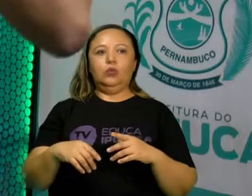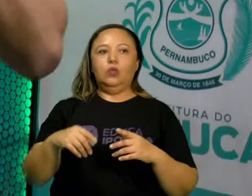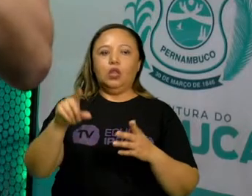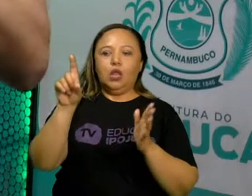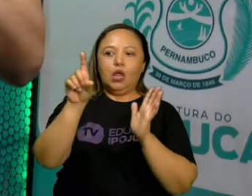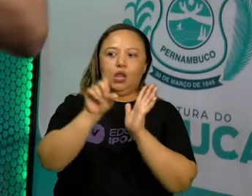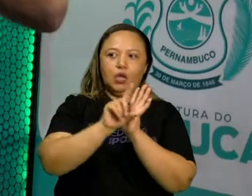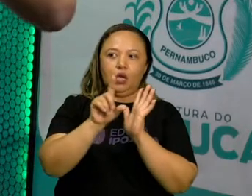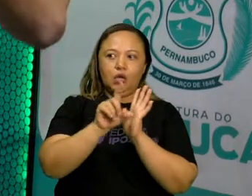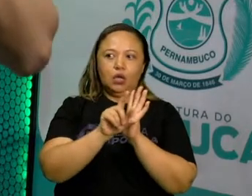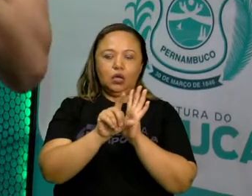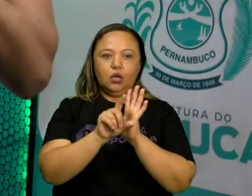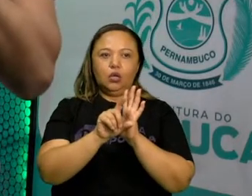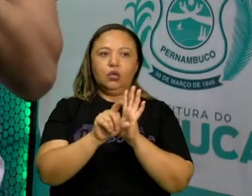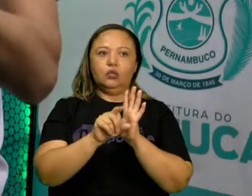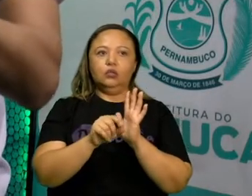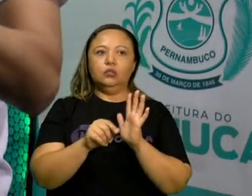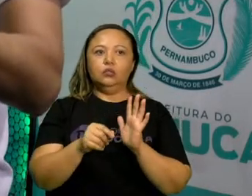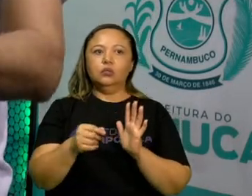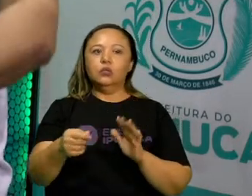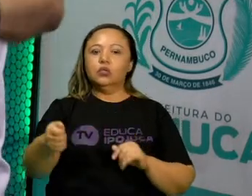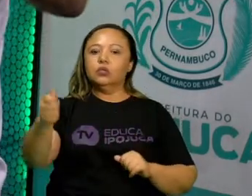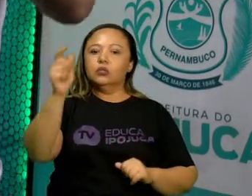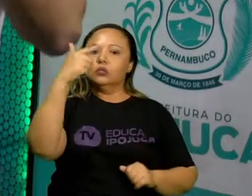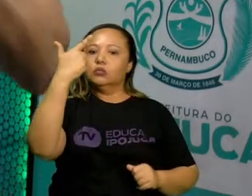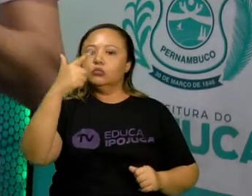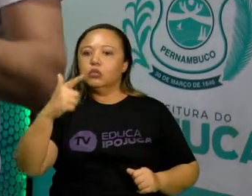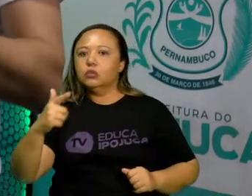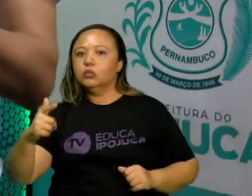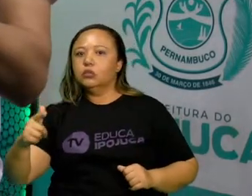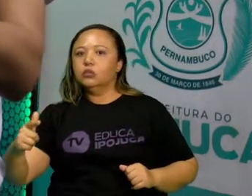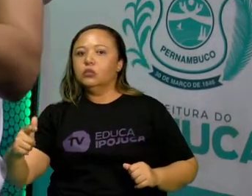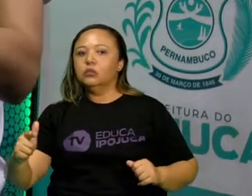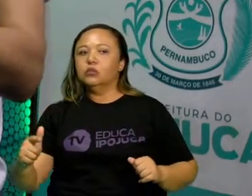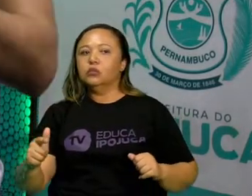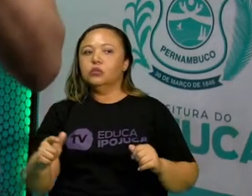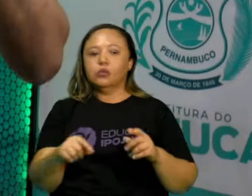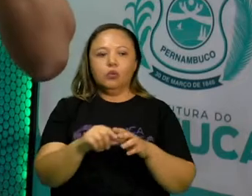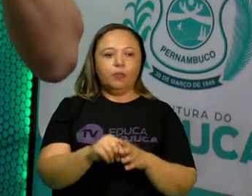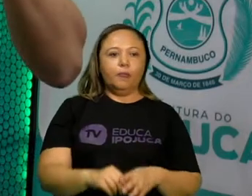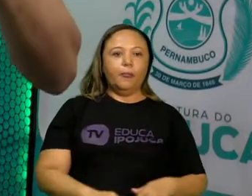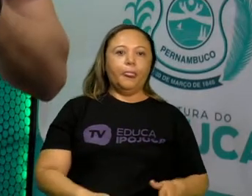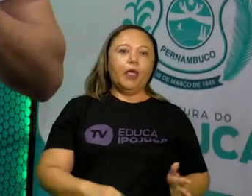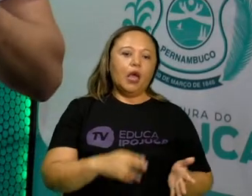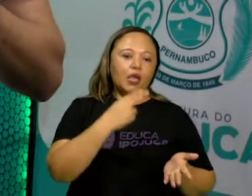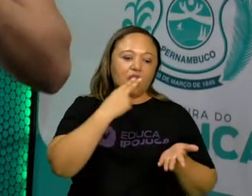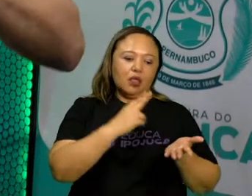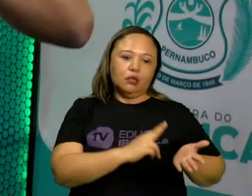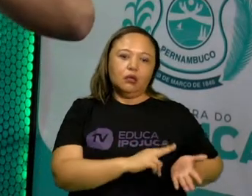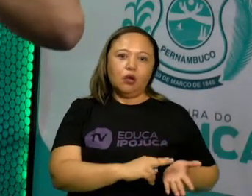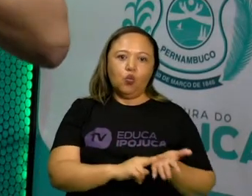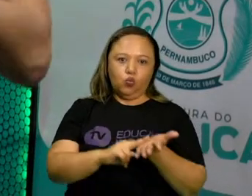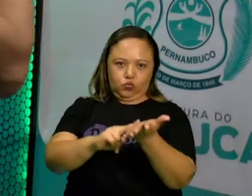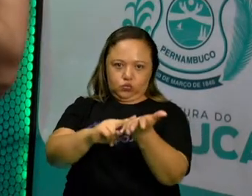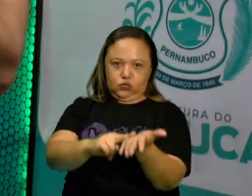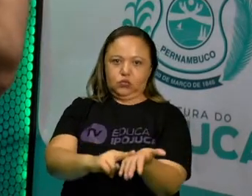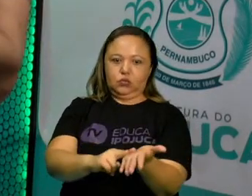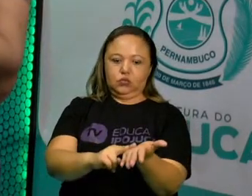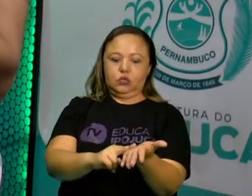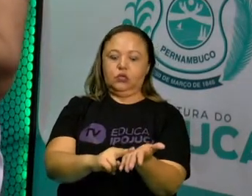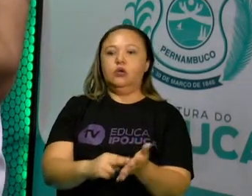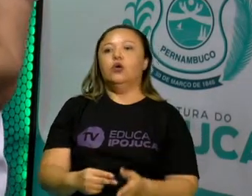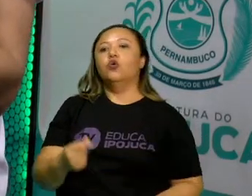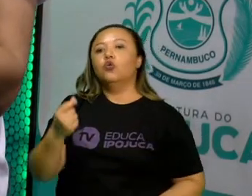O que é lá da é uma carta de anuência é uma autorização para que o artista vá